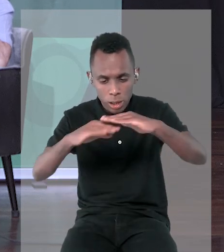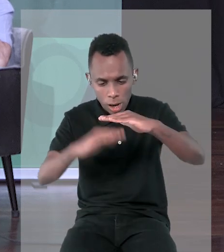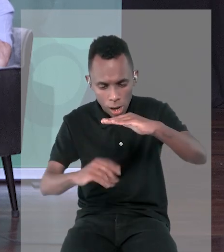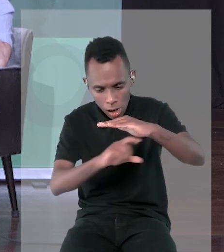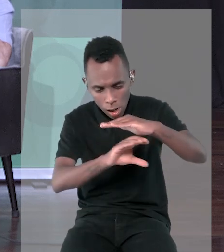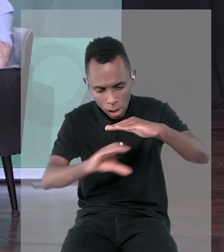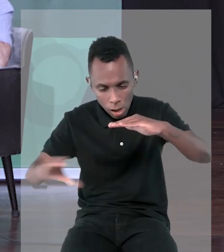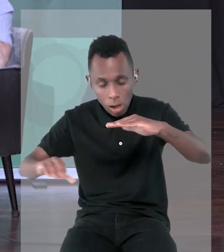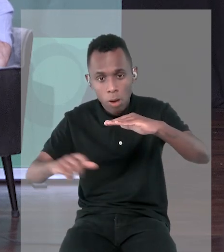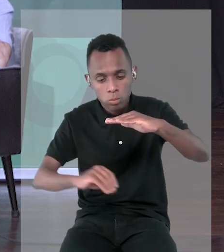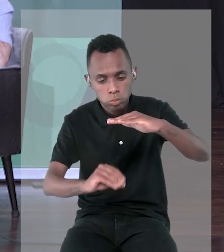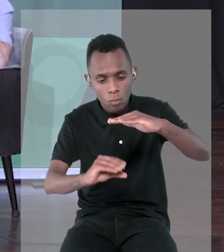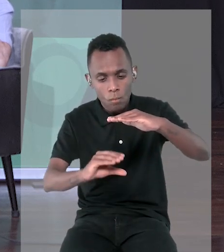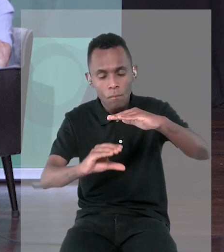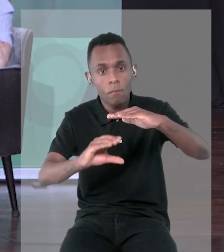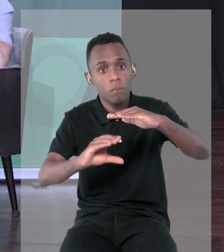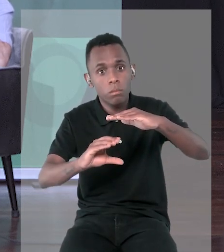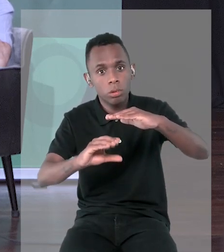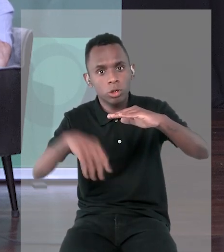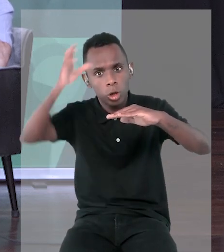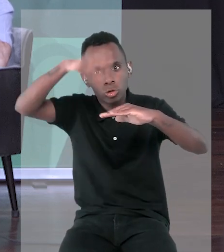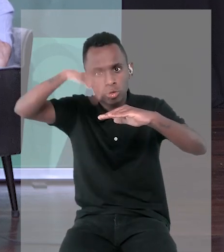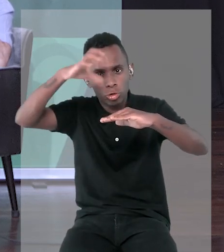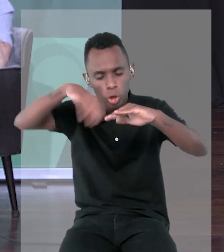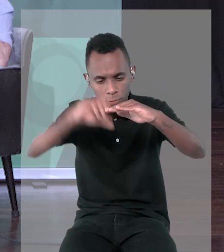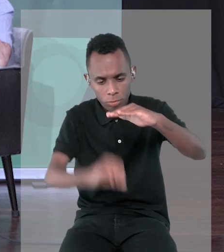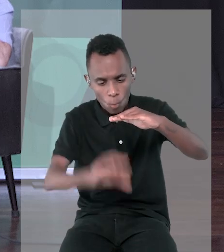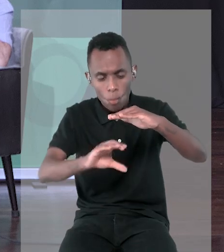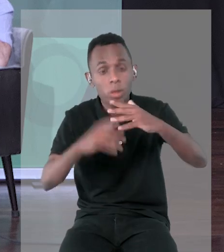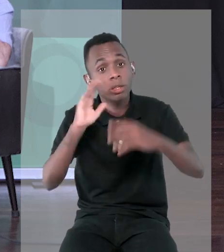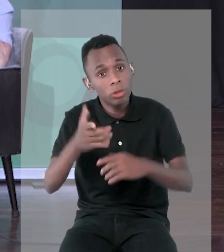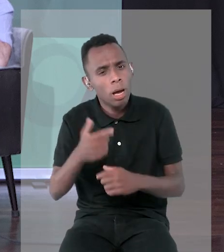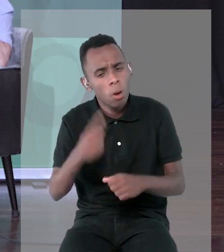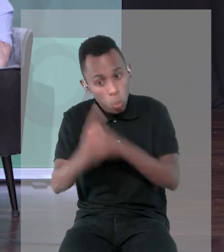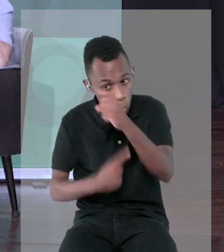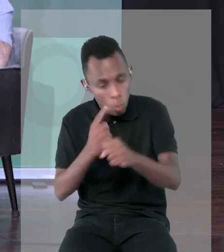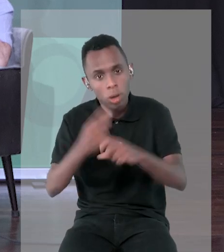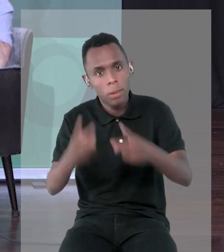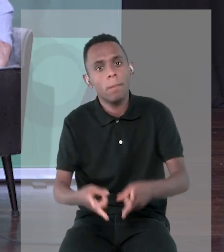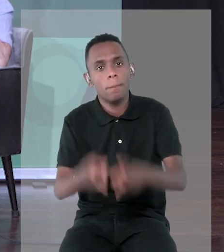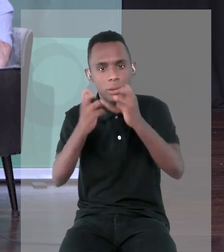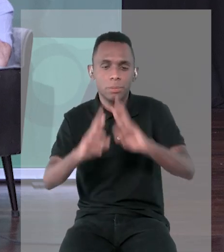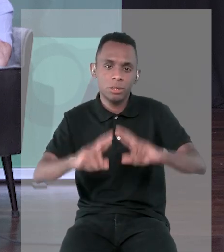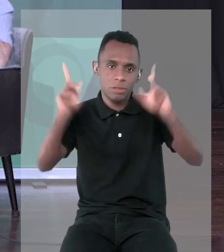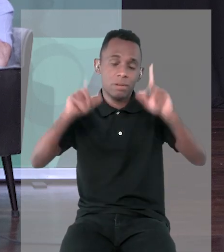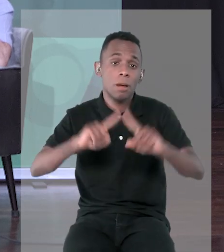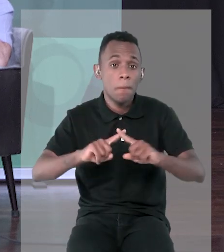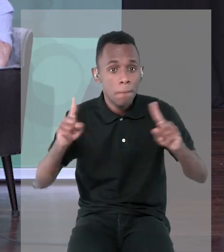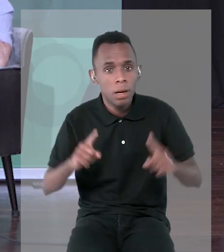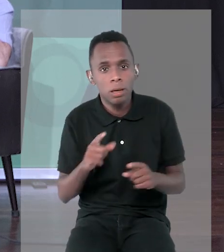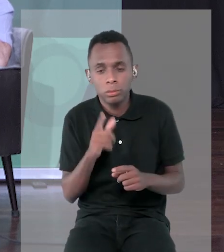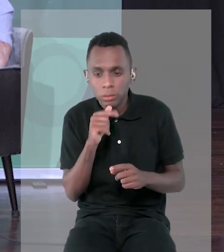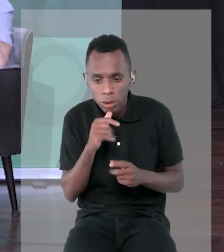ele fique mais cheio, já desde a primeira chuva. Então, no primeiro ano a gente já vê uma diferença, mas a